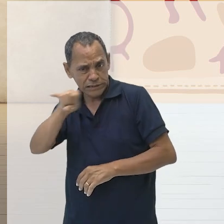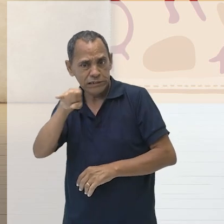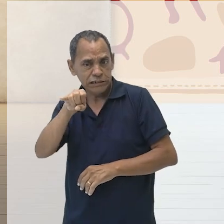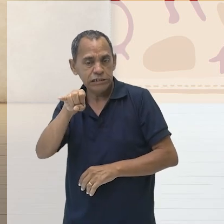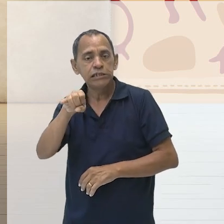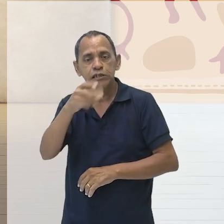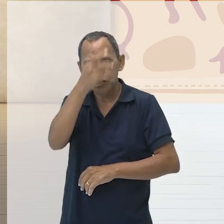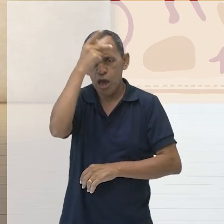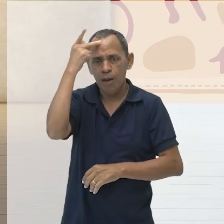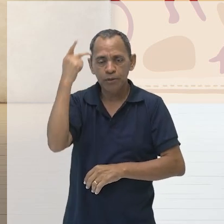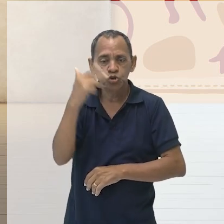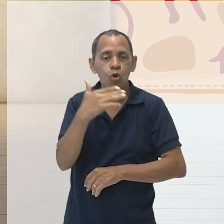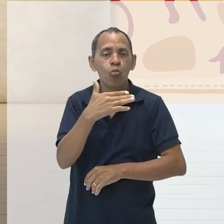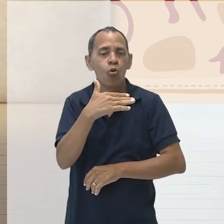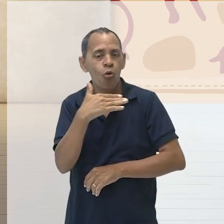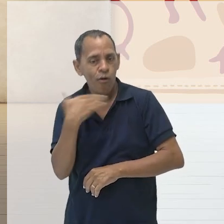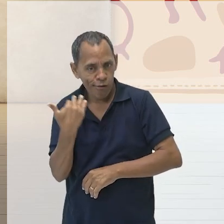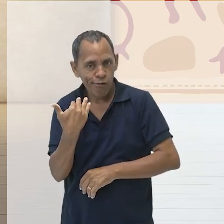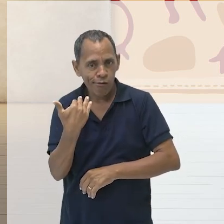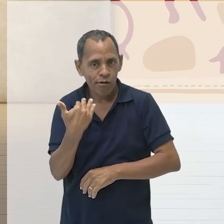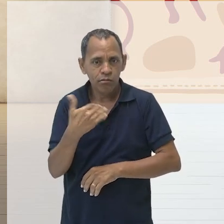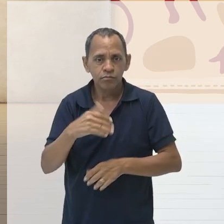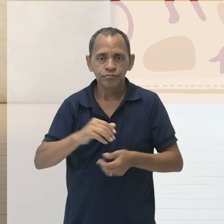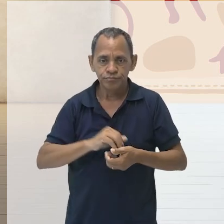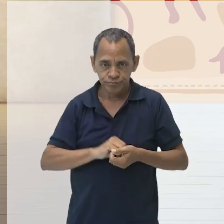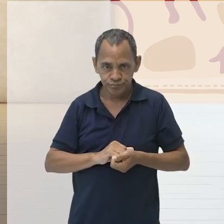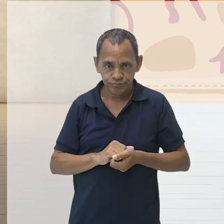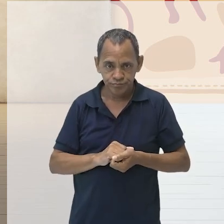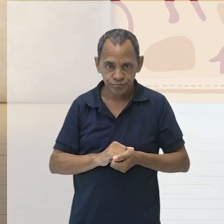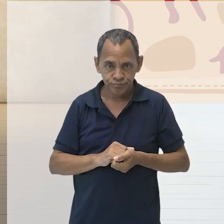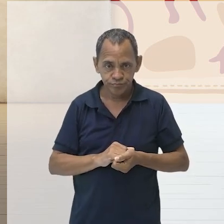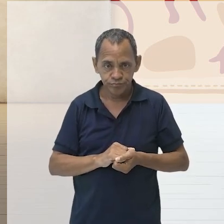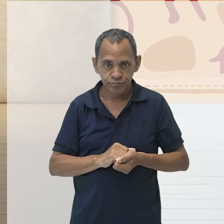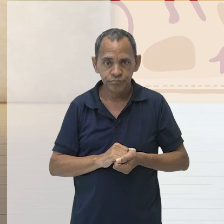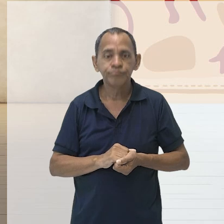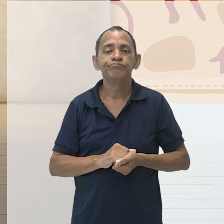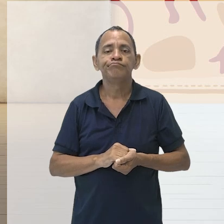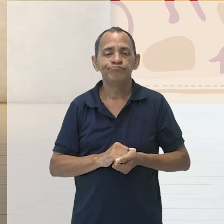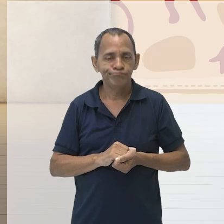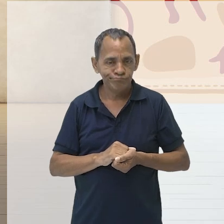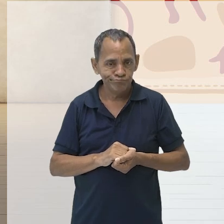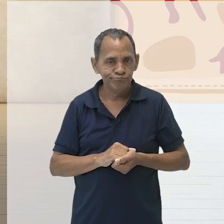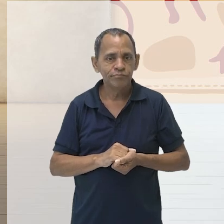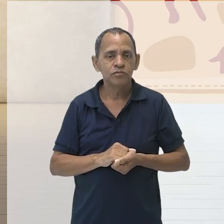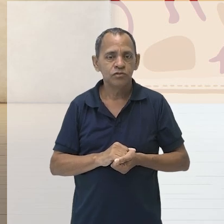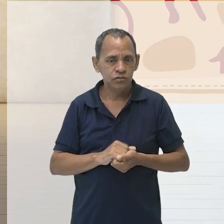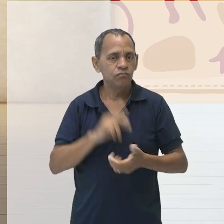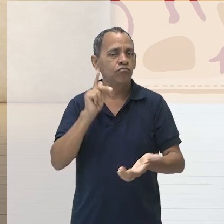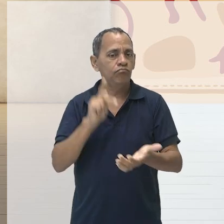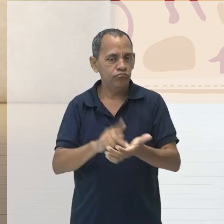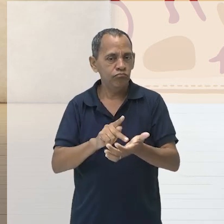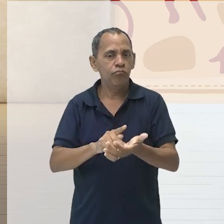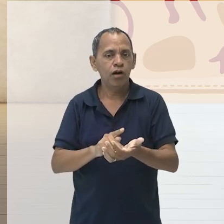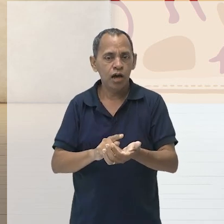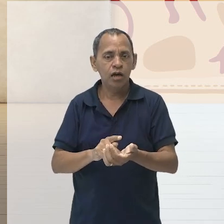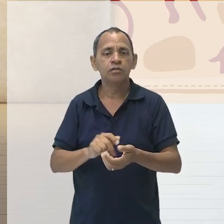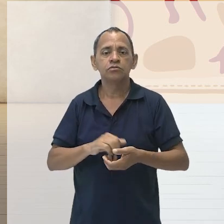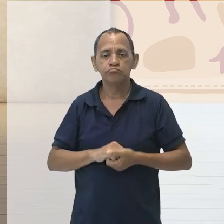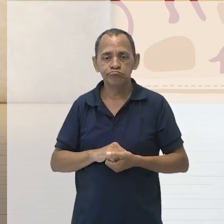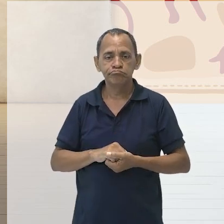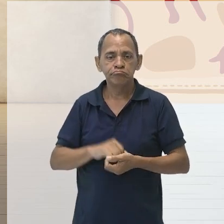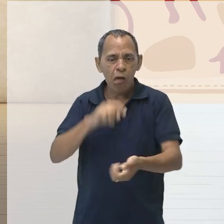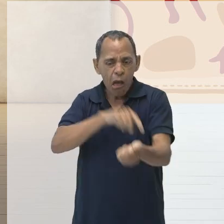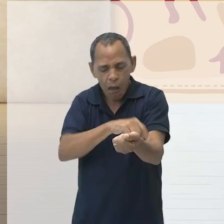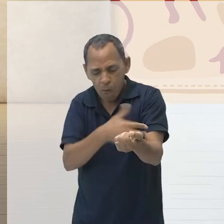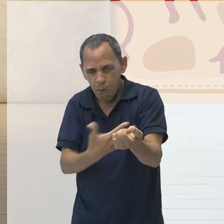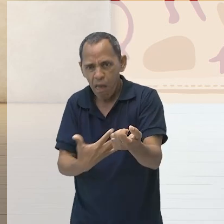de combate, quando eles iam a óbito. Então, era bastante derramamento de sangue, né? Eu